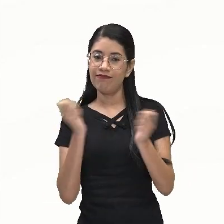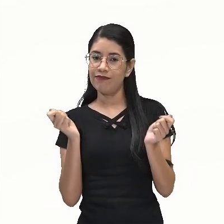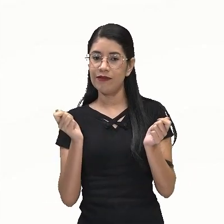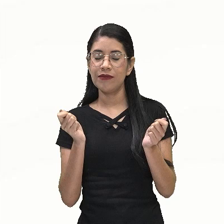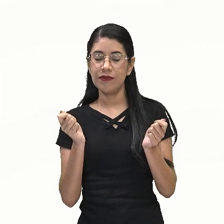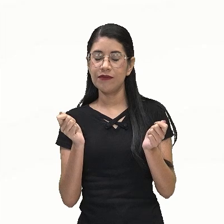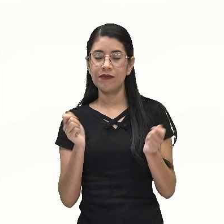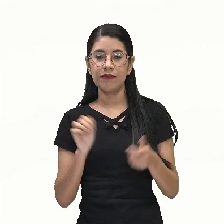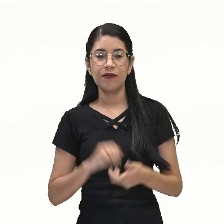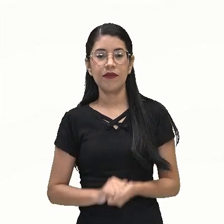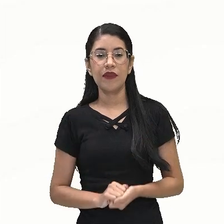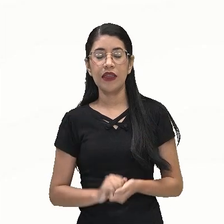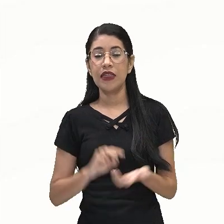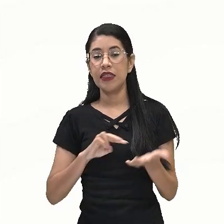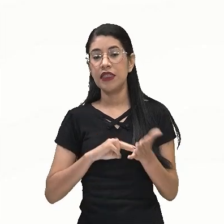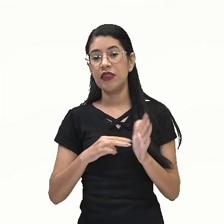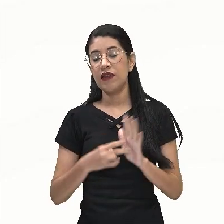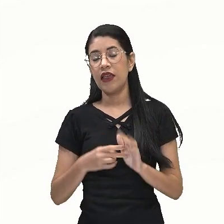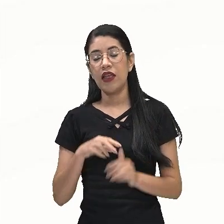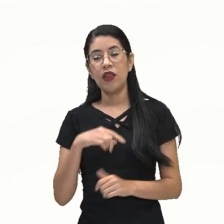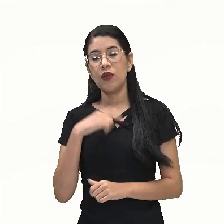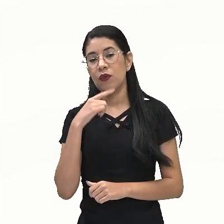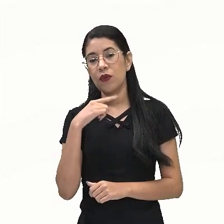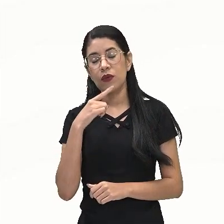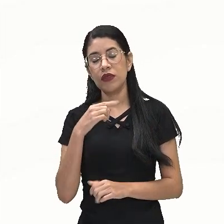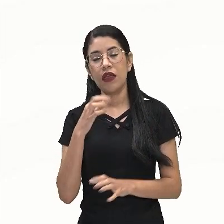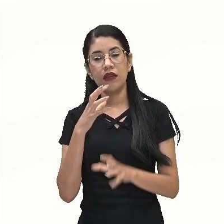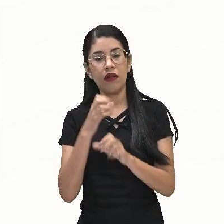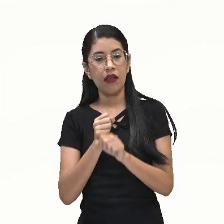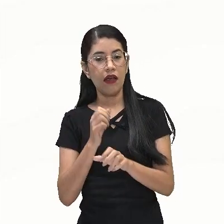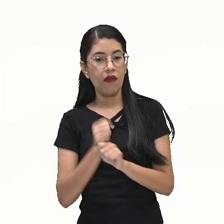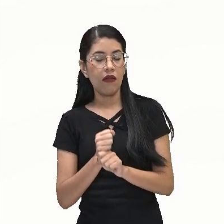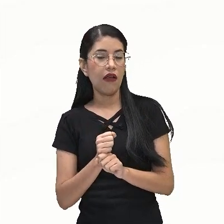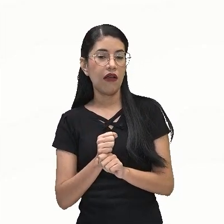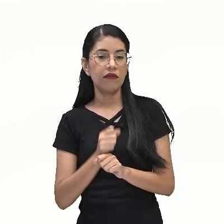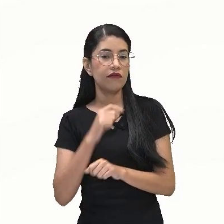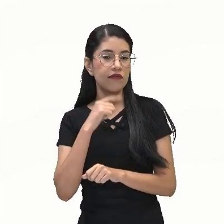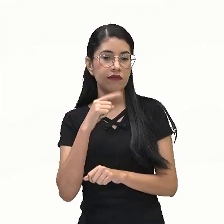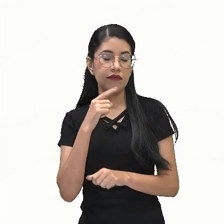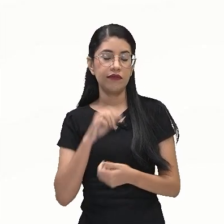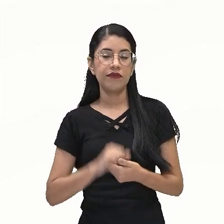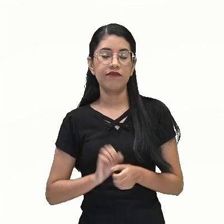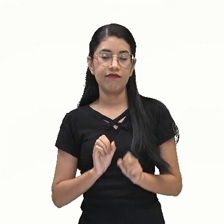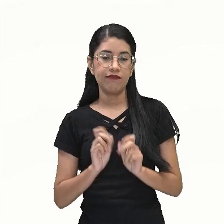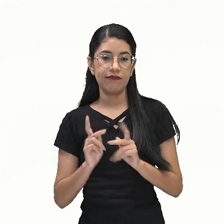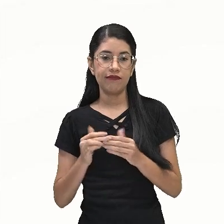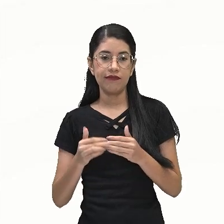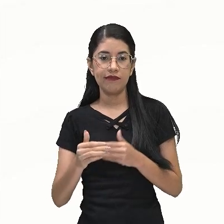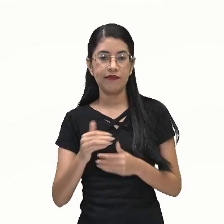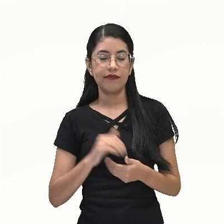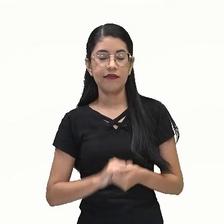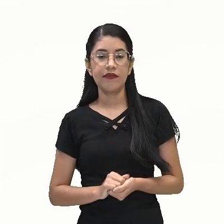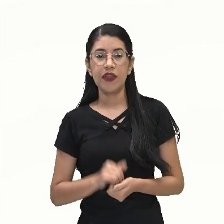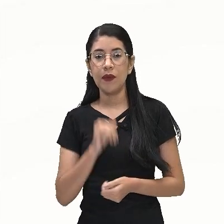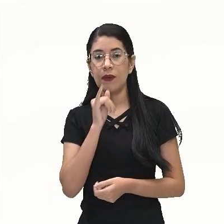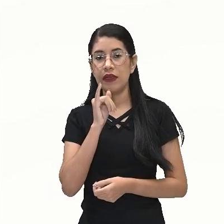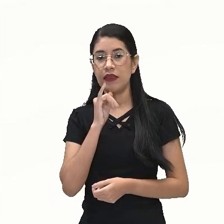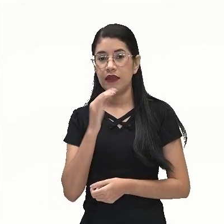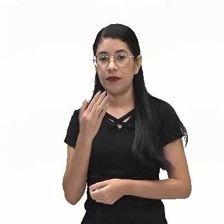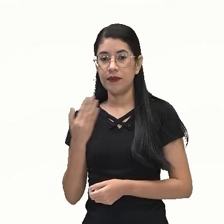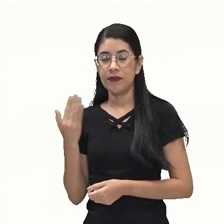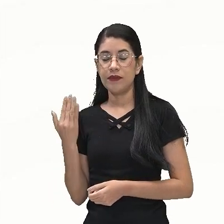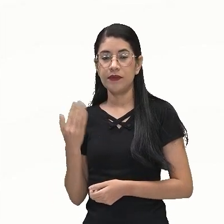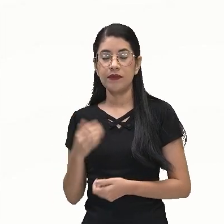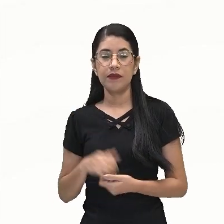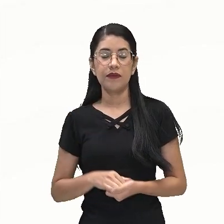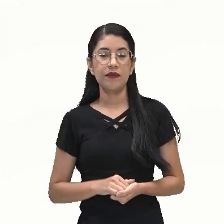ou seja, eu não tenho como resolver esse sistema. Tudo bem? Vamos ver aqui alguns exemplos, ó. Aqui o